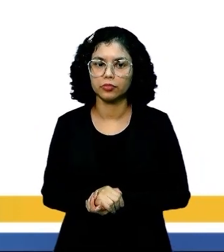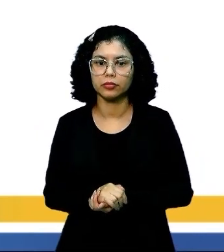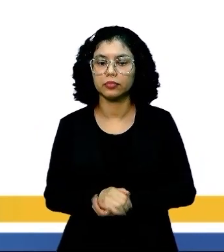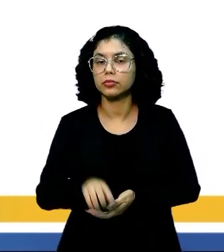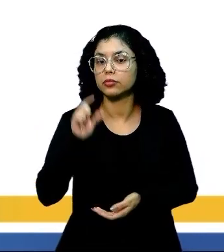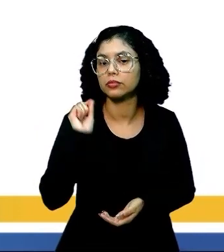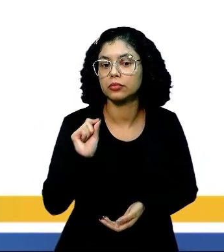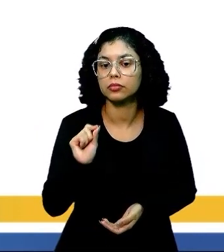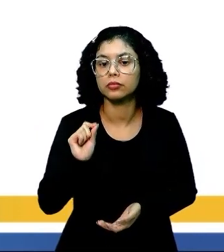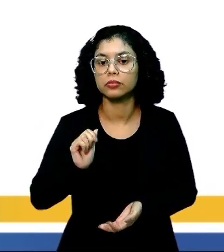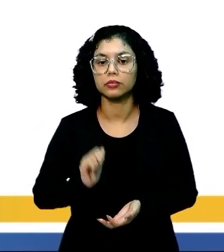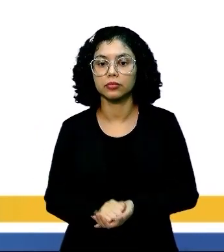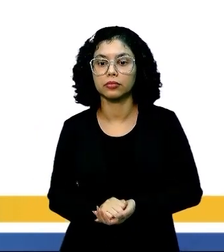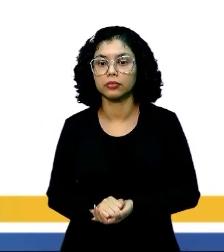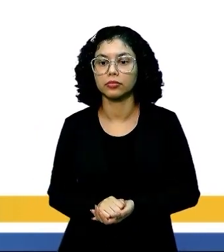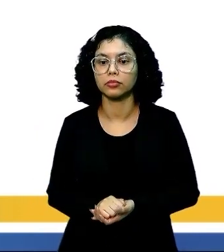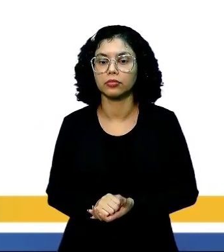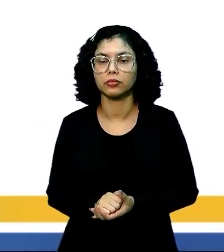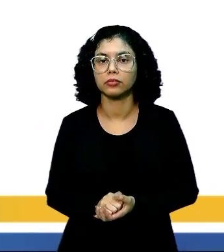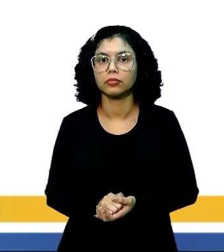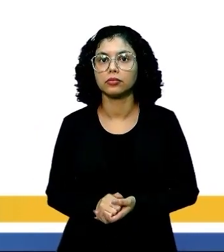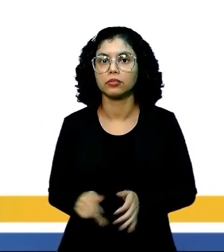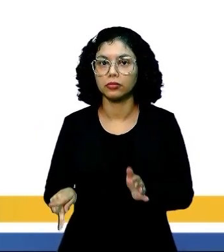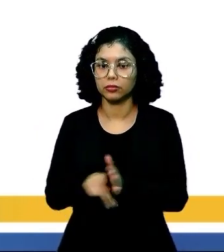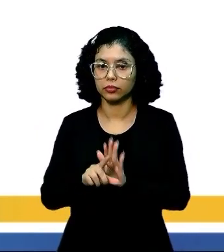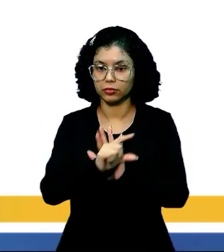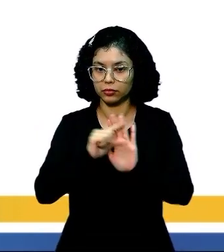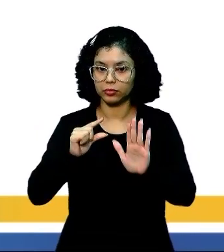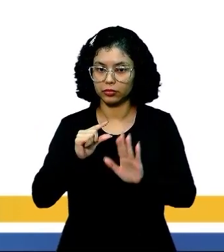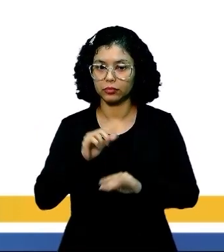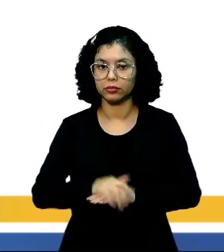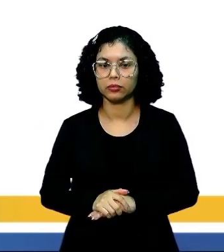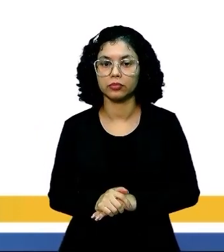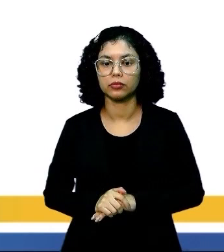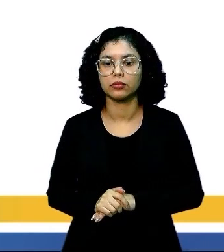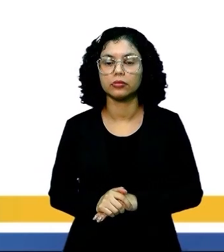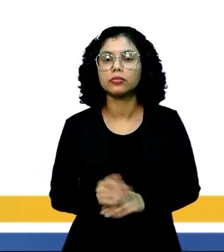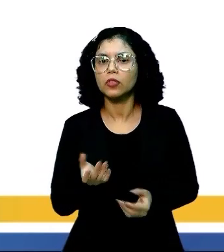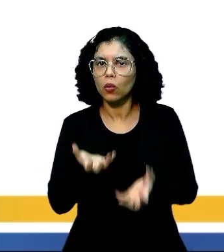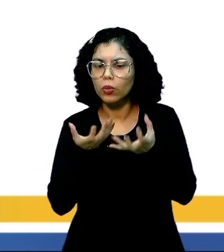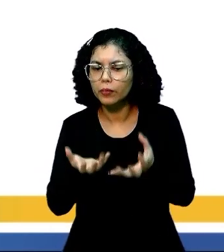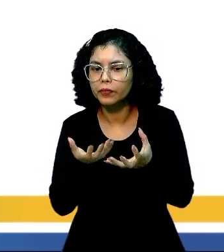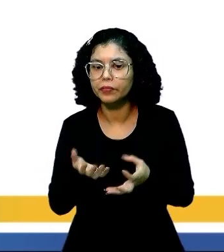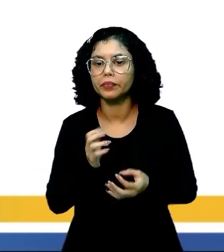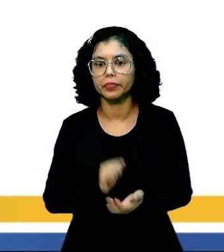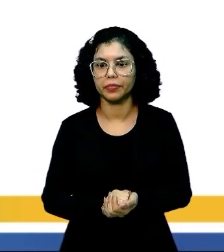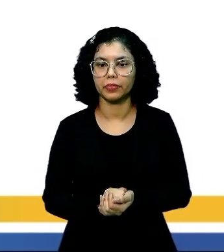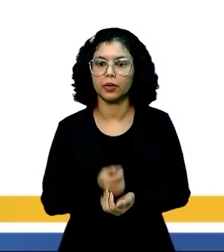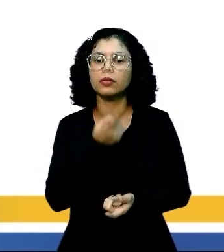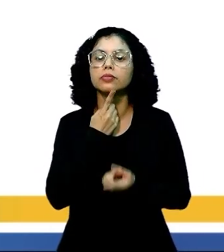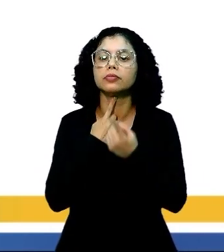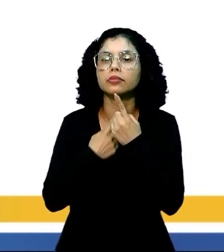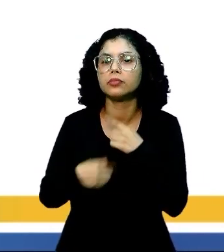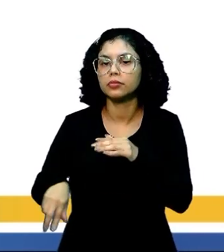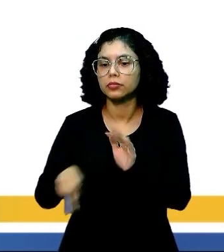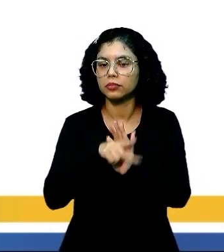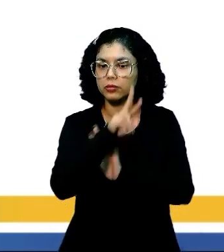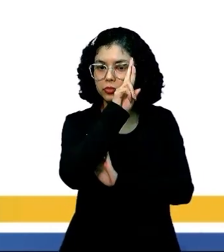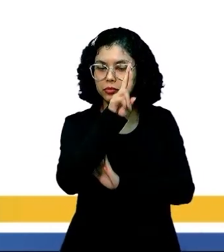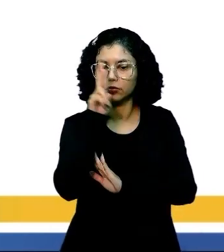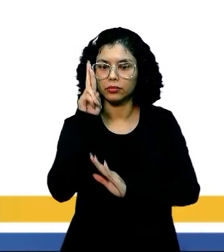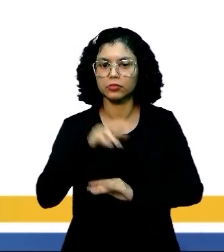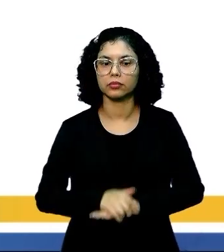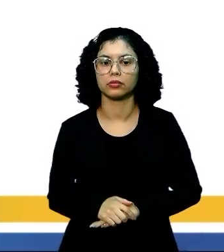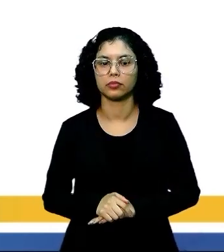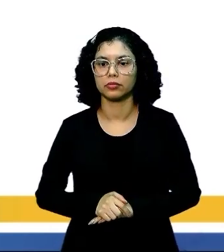que querem, olha lá, já está dizendo, galera, no texto aí no final está dizendo, ó, o que querem esderrar sua orelha na